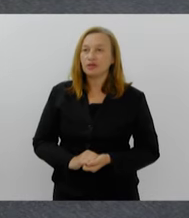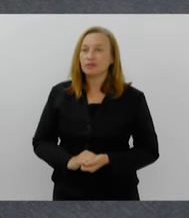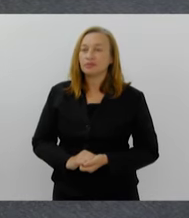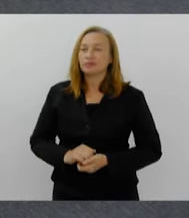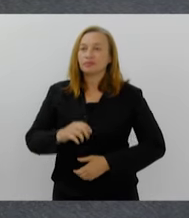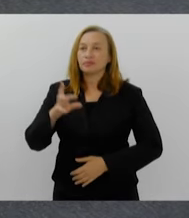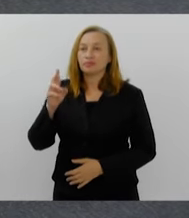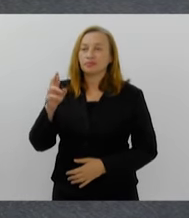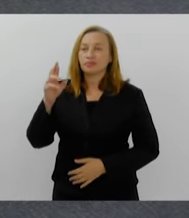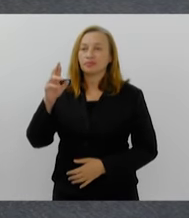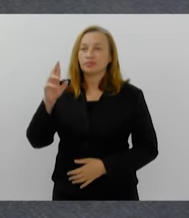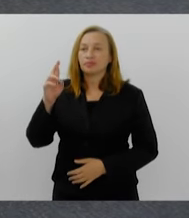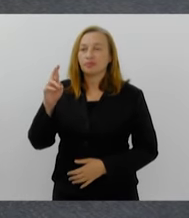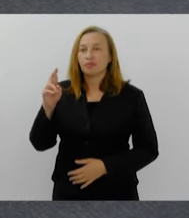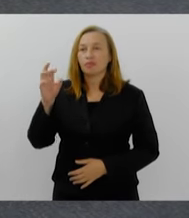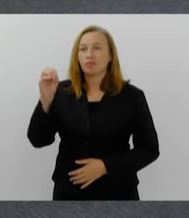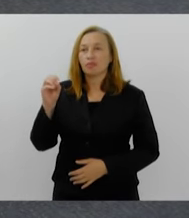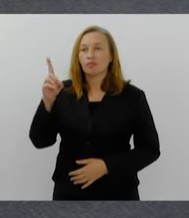pela terceira vez